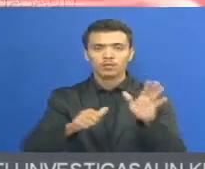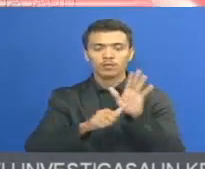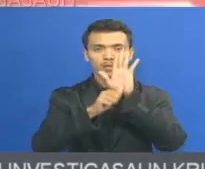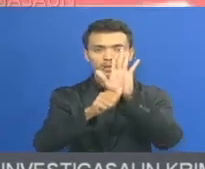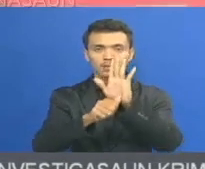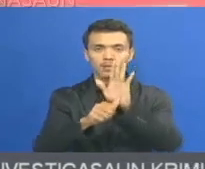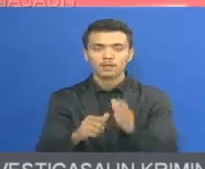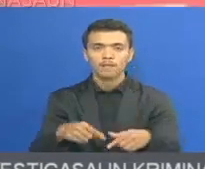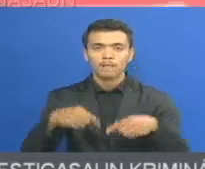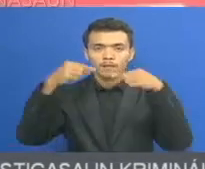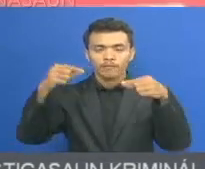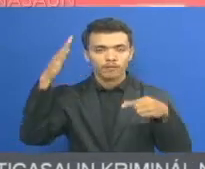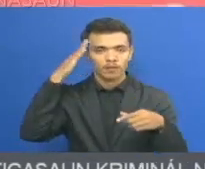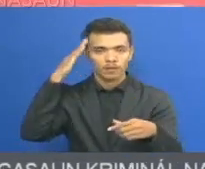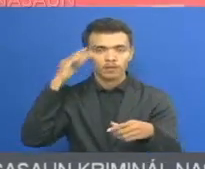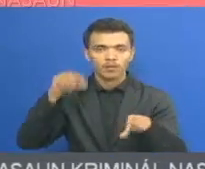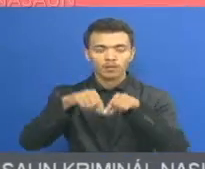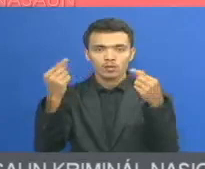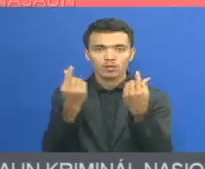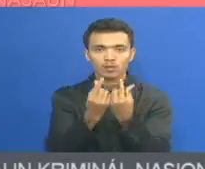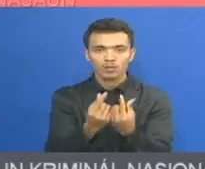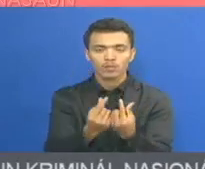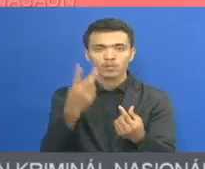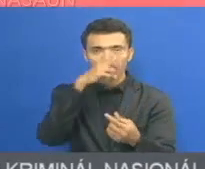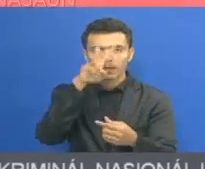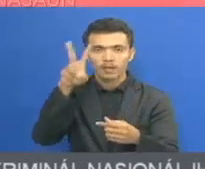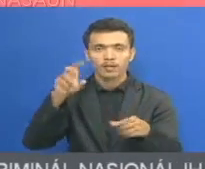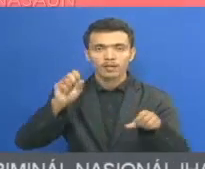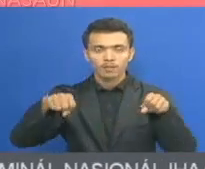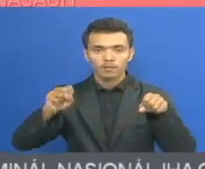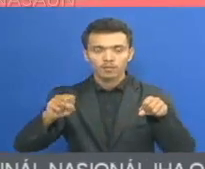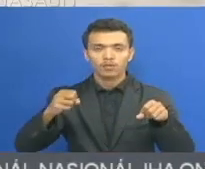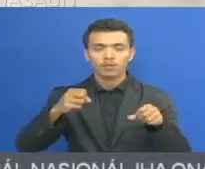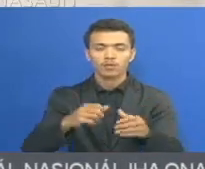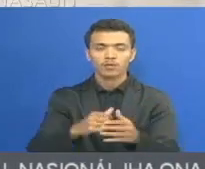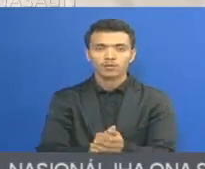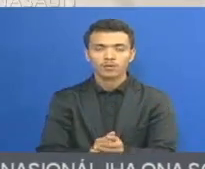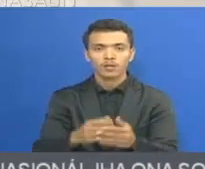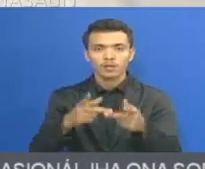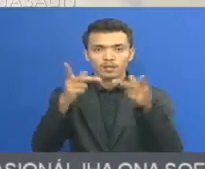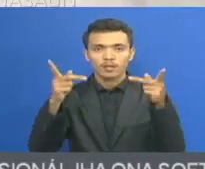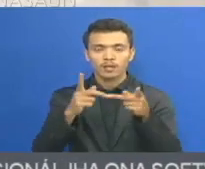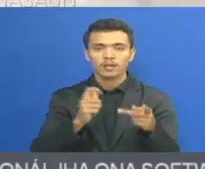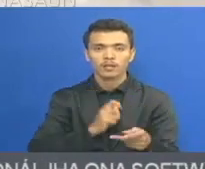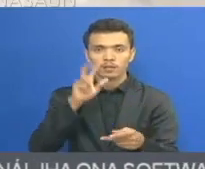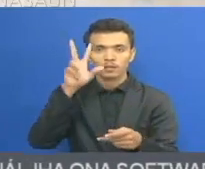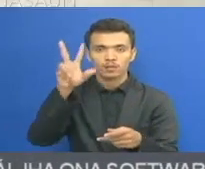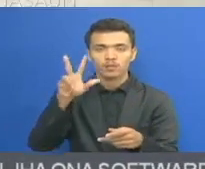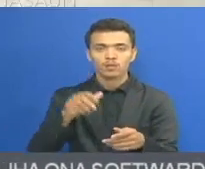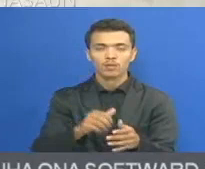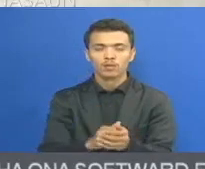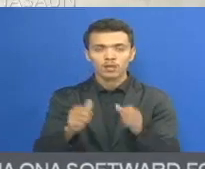apresenta. Fohanoi Falikatak, equipa conjunta, identifica motor Romarca Honda Genio e a área Tassi Toludili. E a